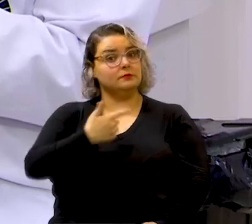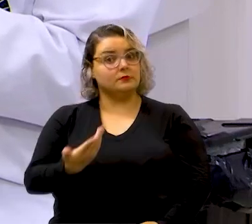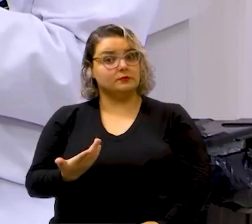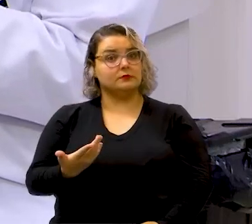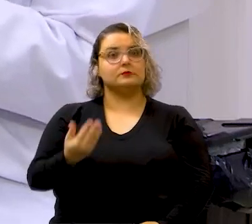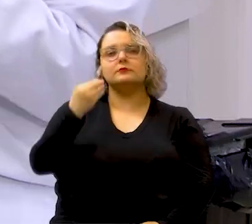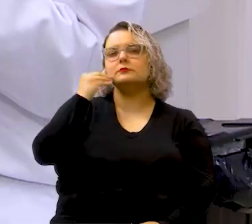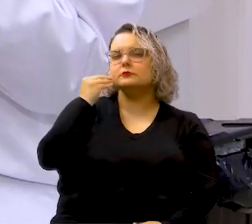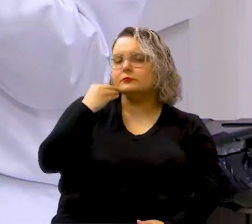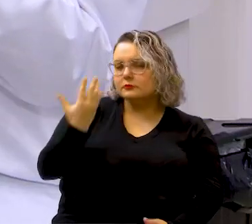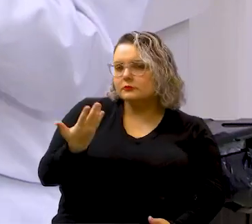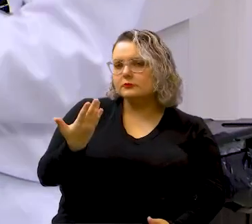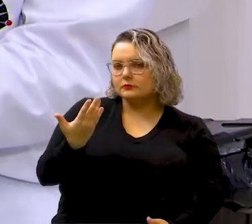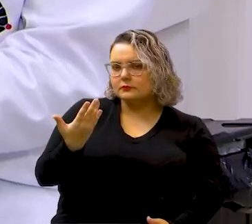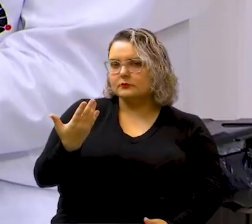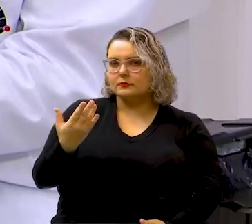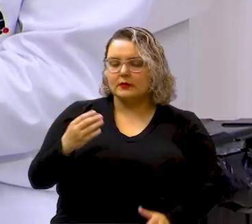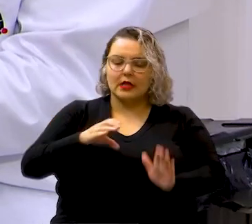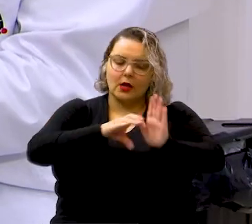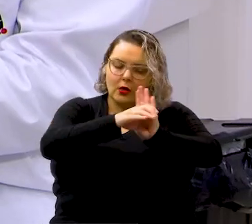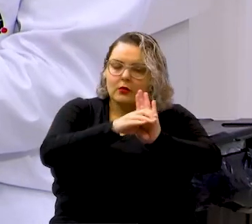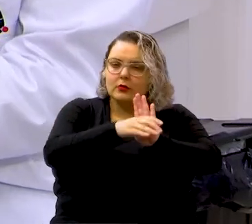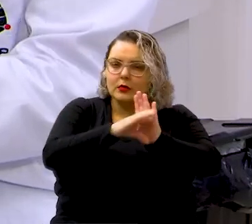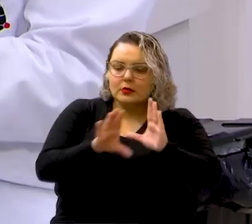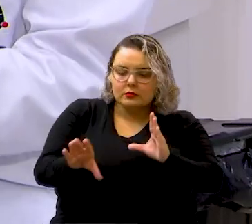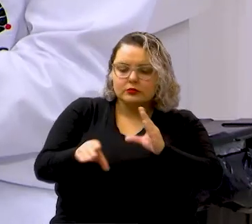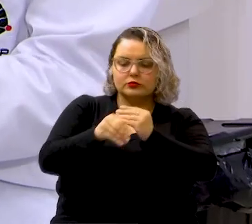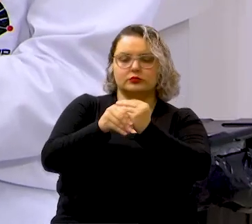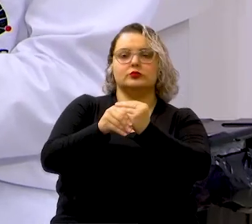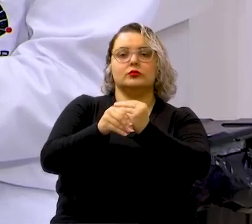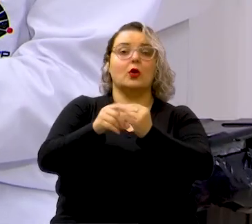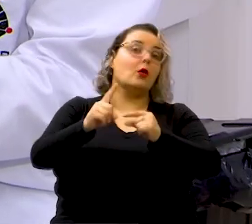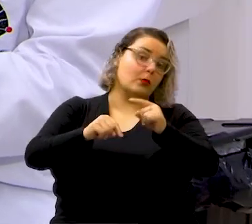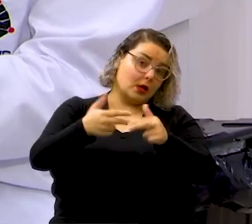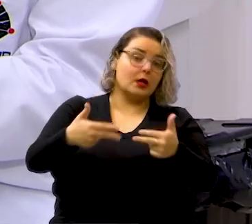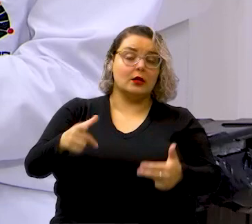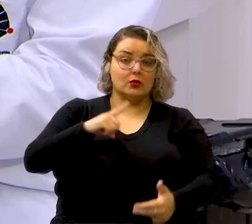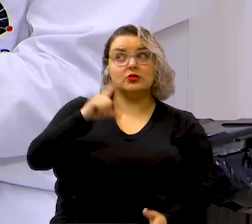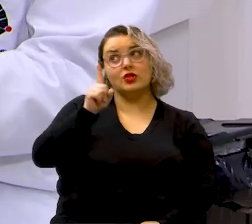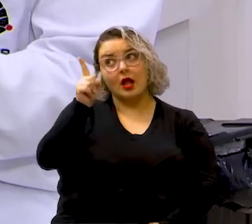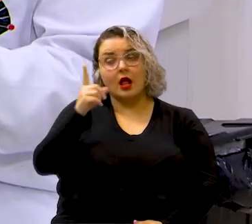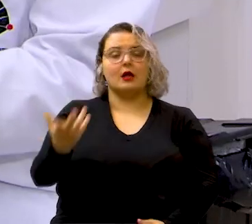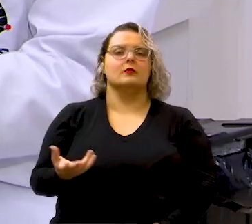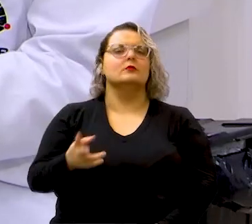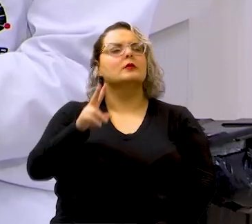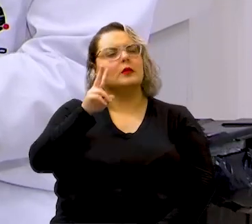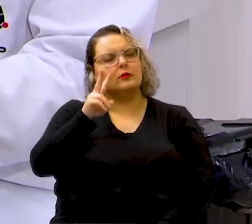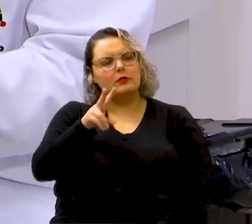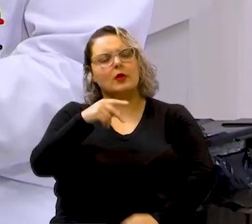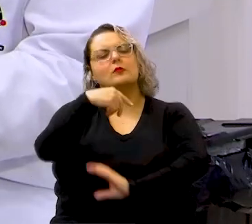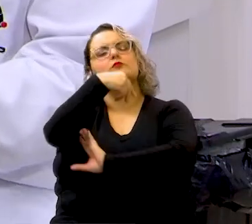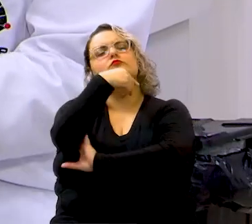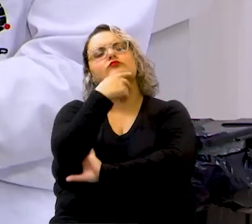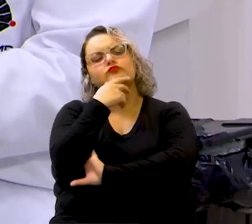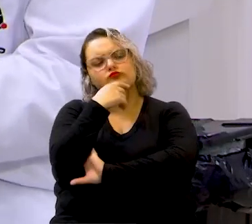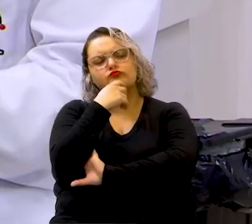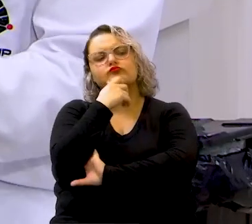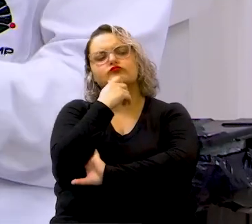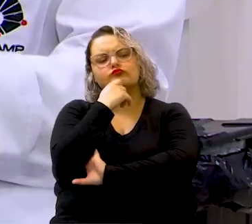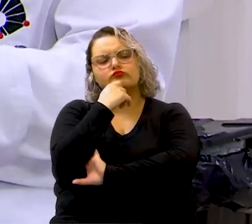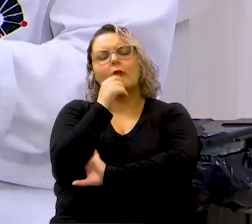gente tentou usar essa prova de conceito junto com alguns materiais que eles tinham. Então a gente viu que era possível transformar